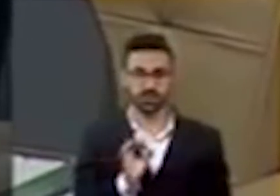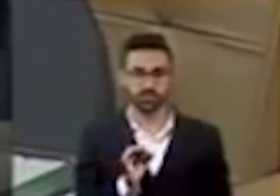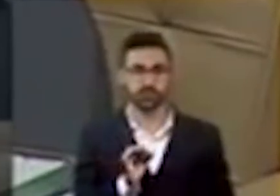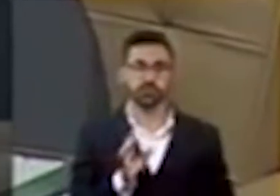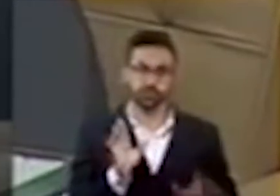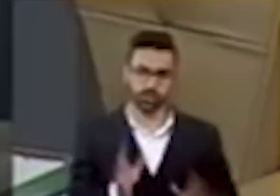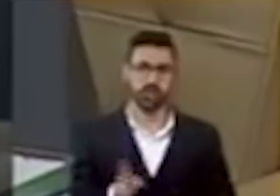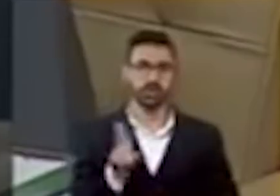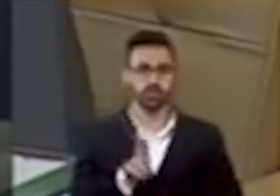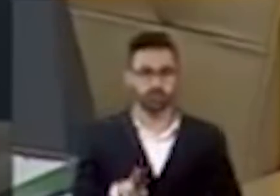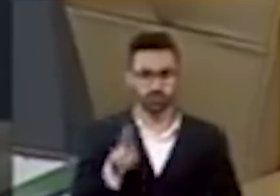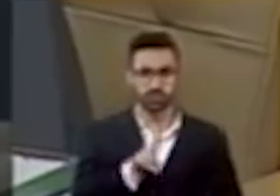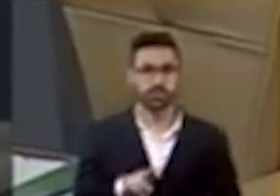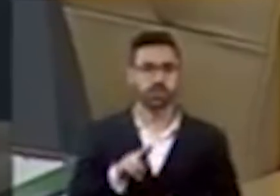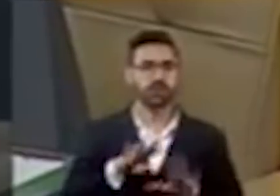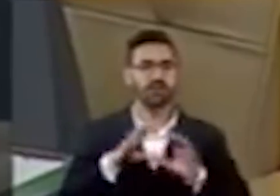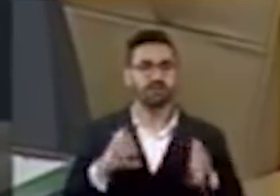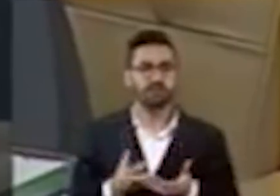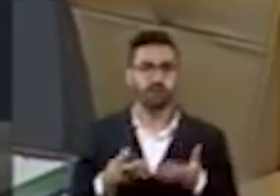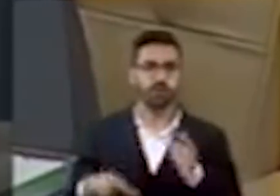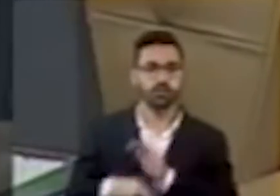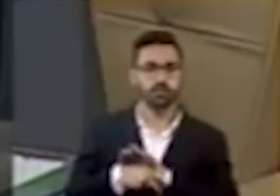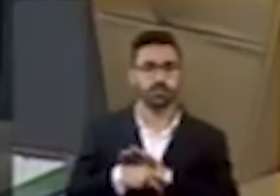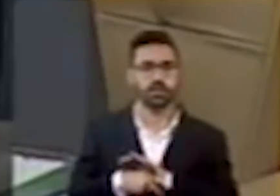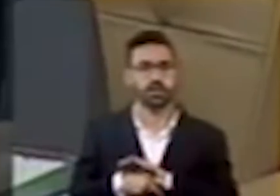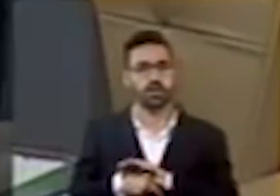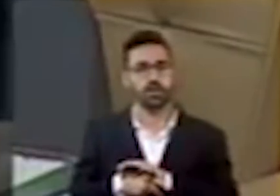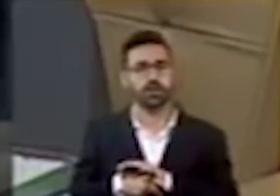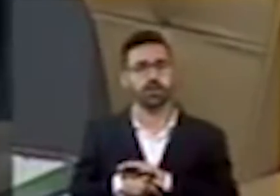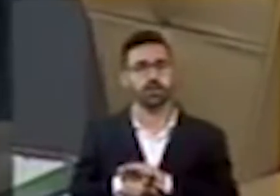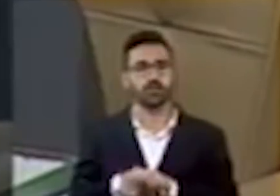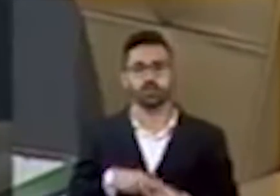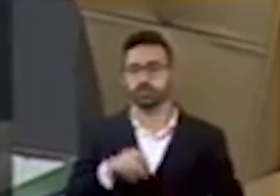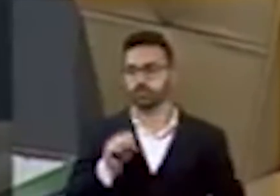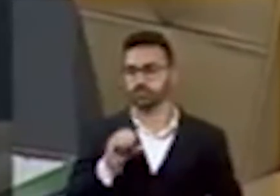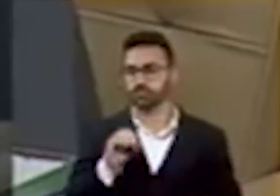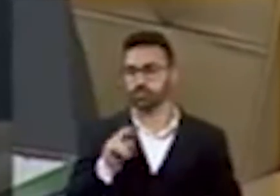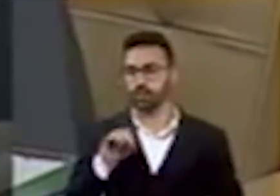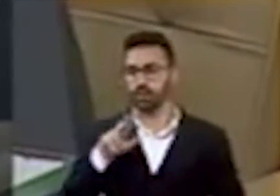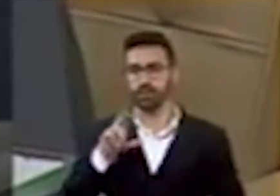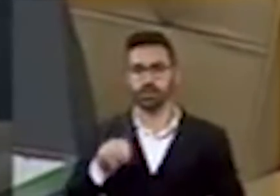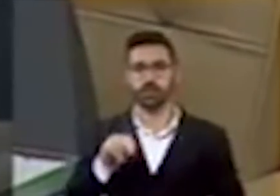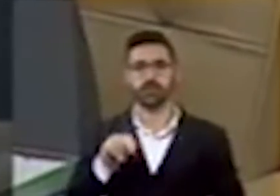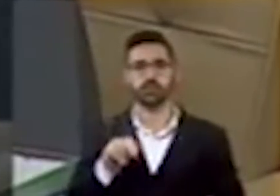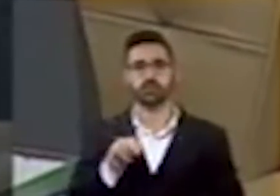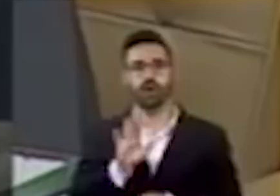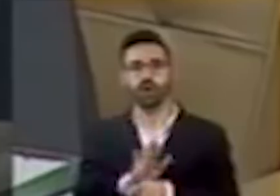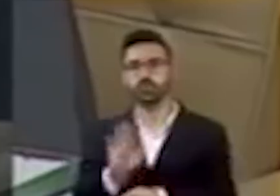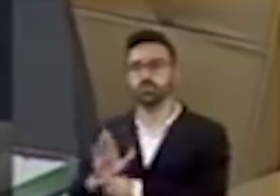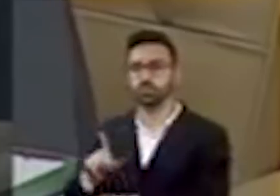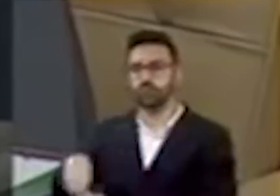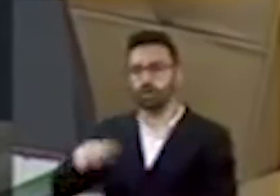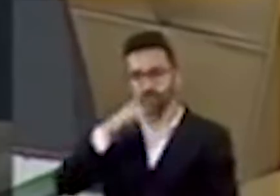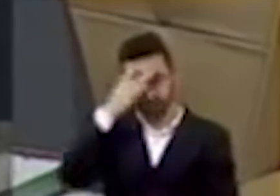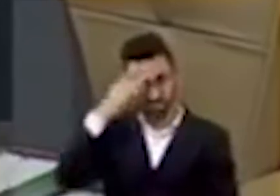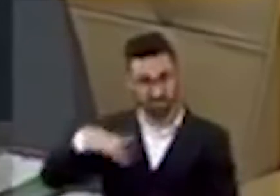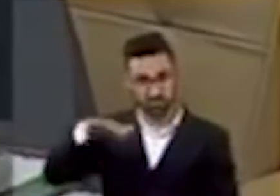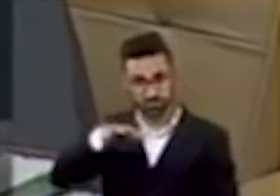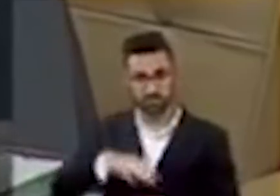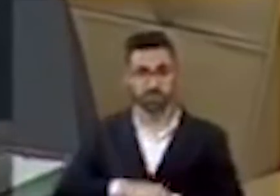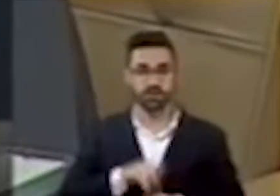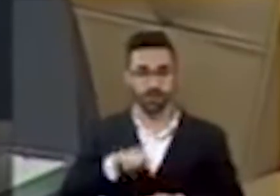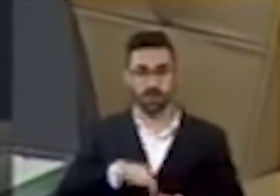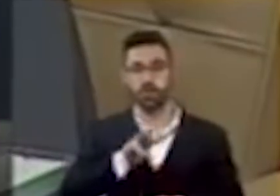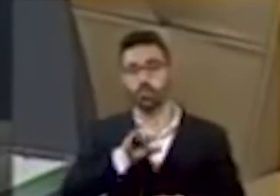regimes também como uma forma de agrado do soberano aos seus súditos. Esta lição de William